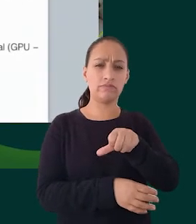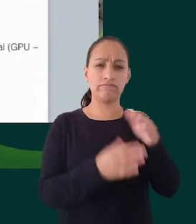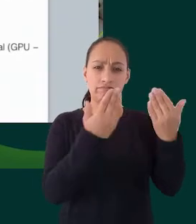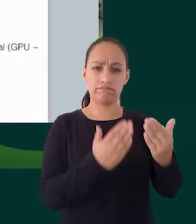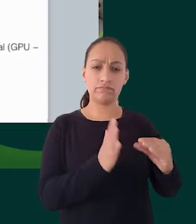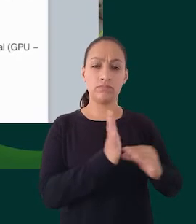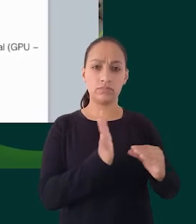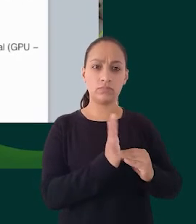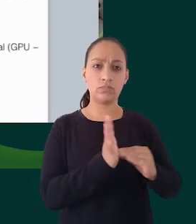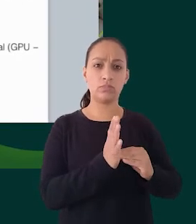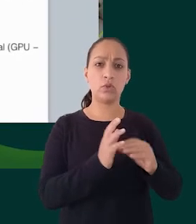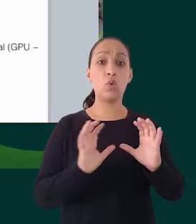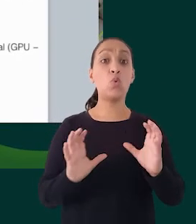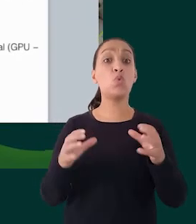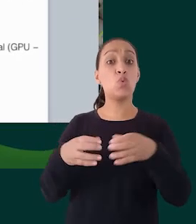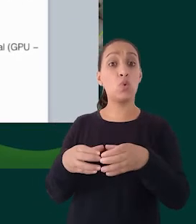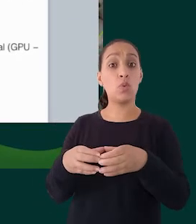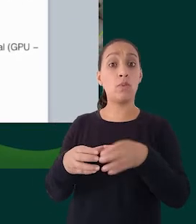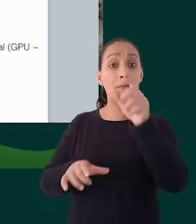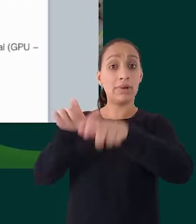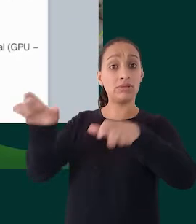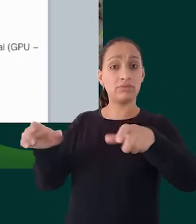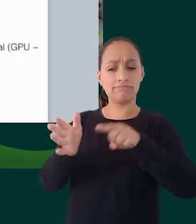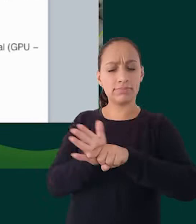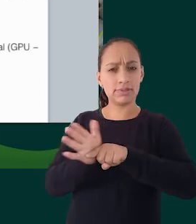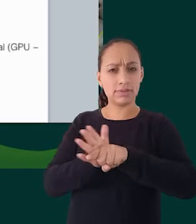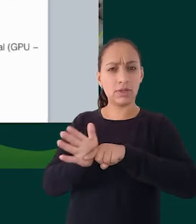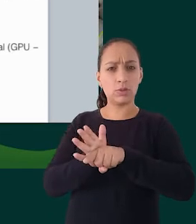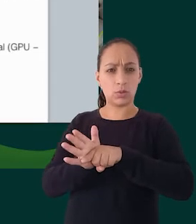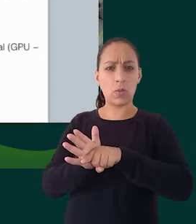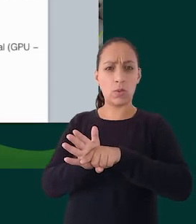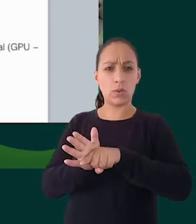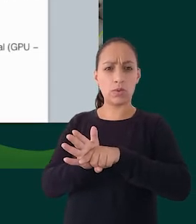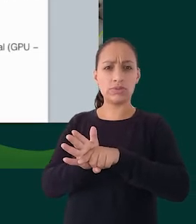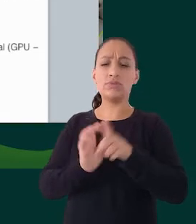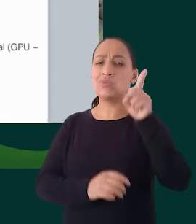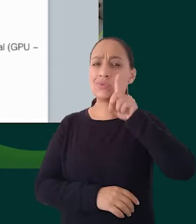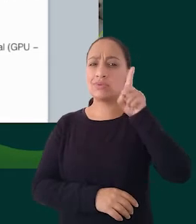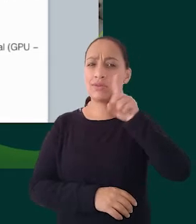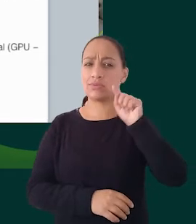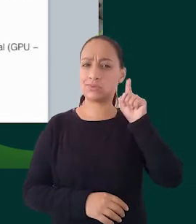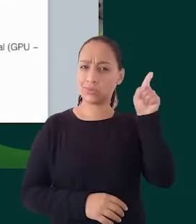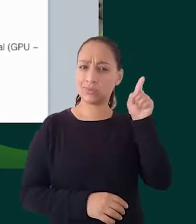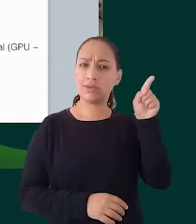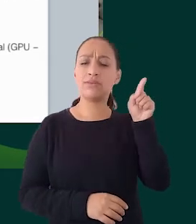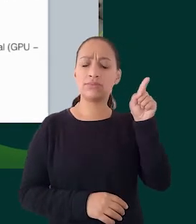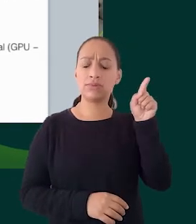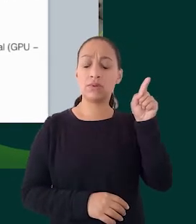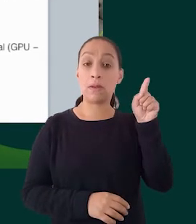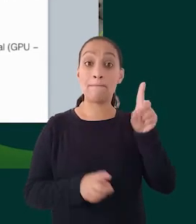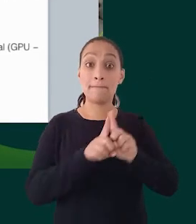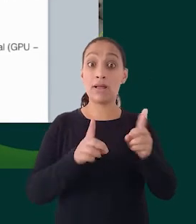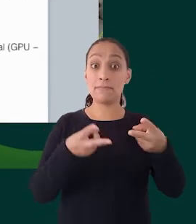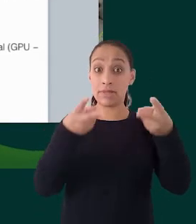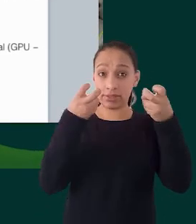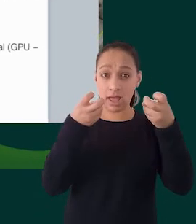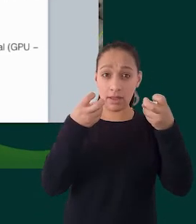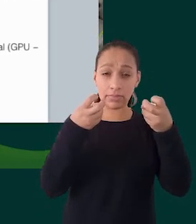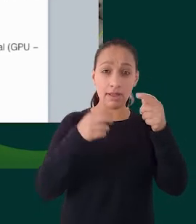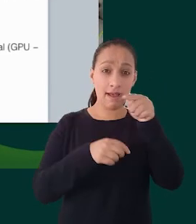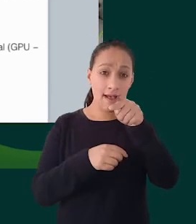a partir de um grupo de grandes pesquisadores em New Hampshire, Estados Unidos. Só que notem que a partir